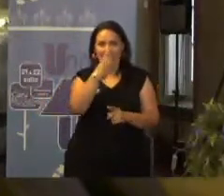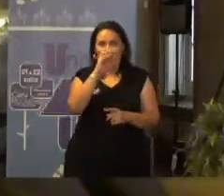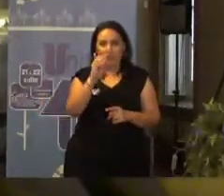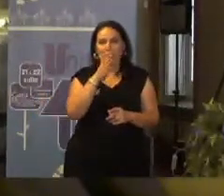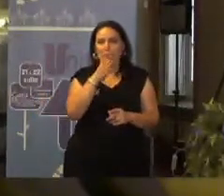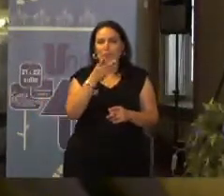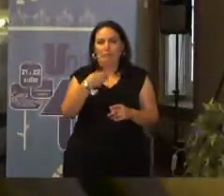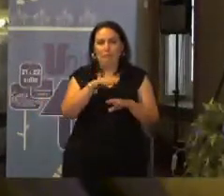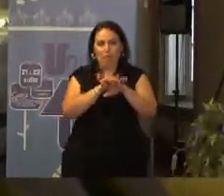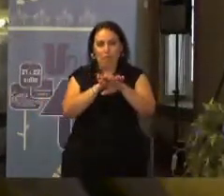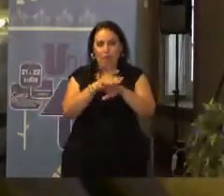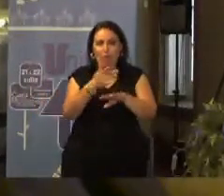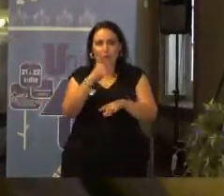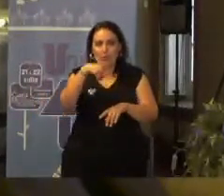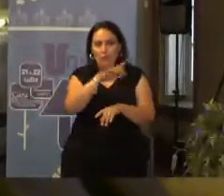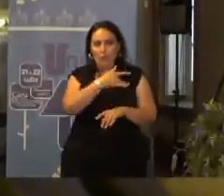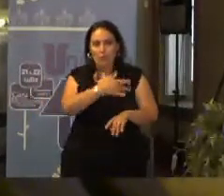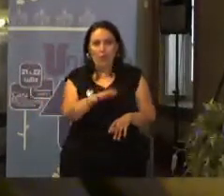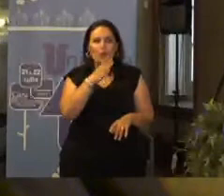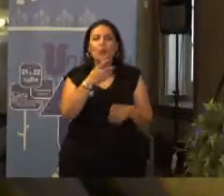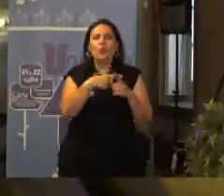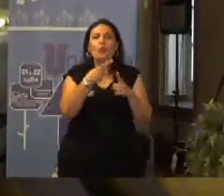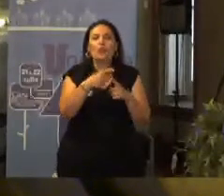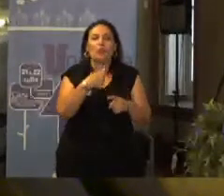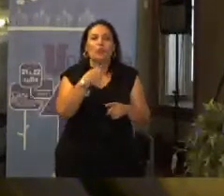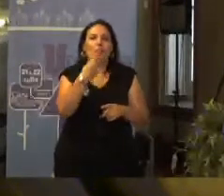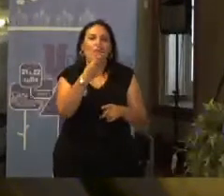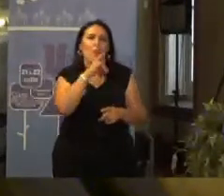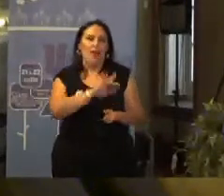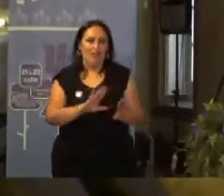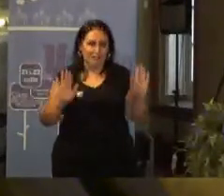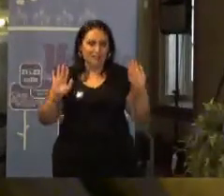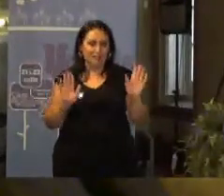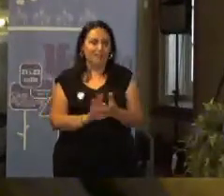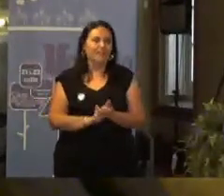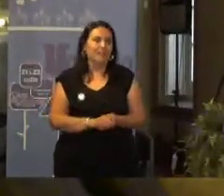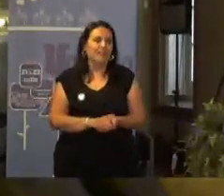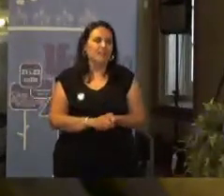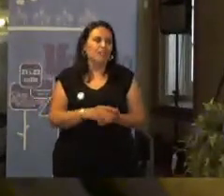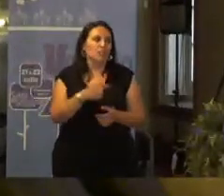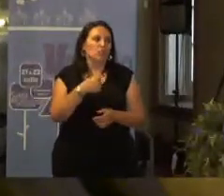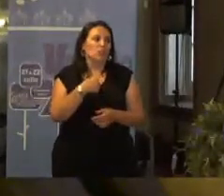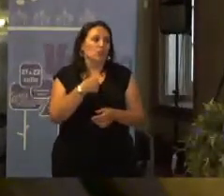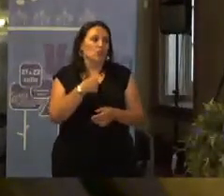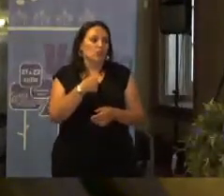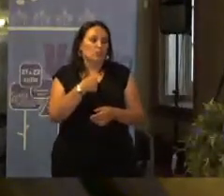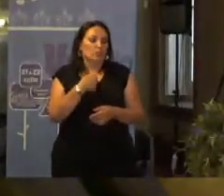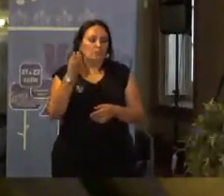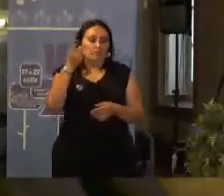se digo pois algunha cousa heterodoxa. Eu tamén creo